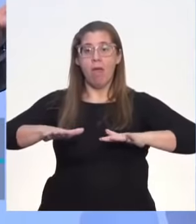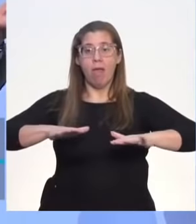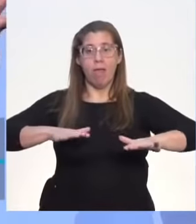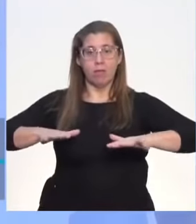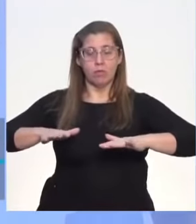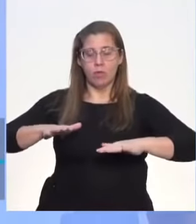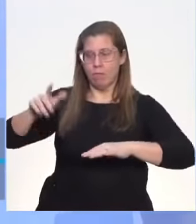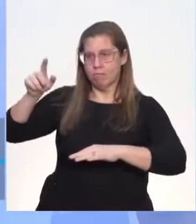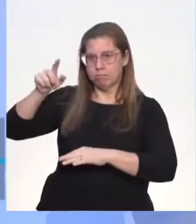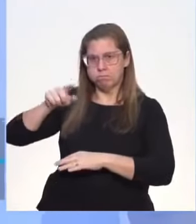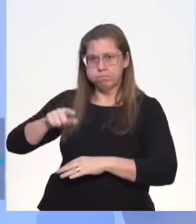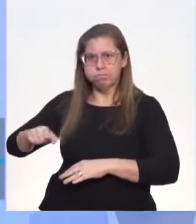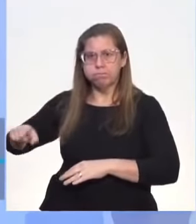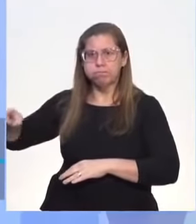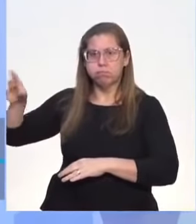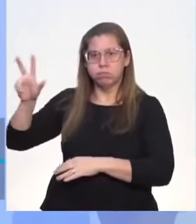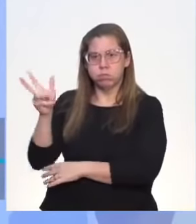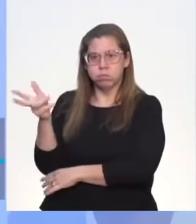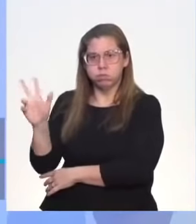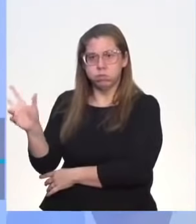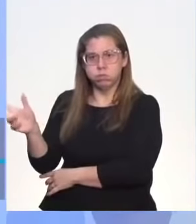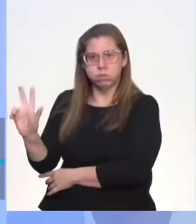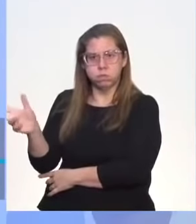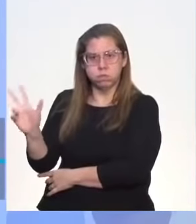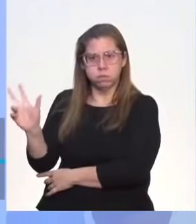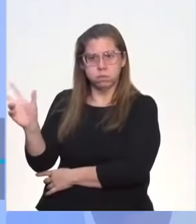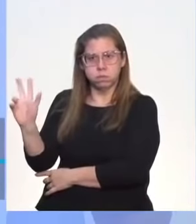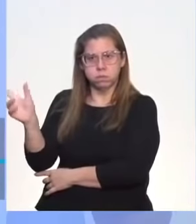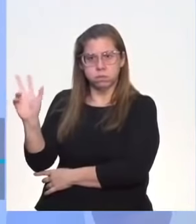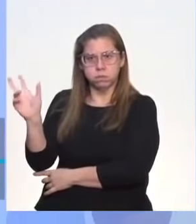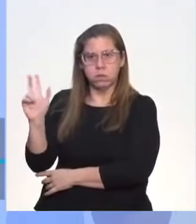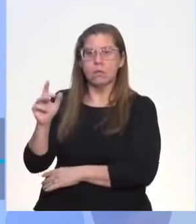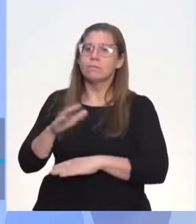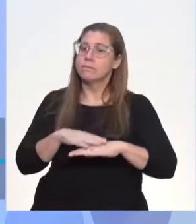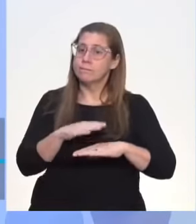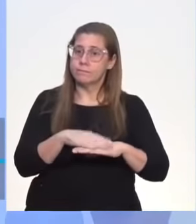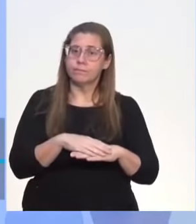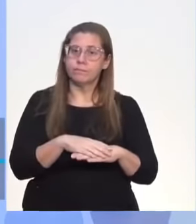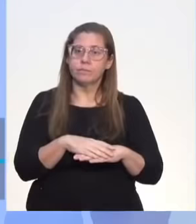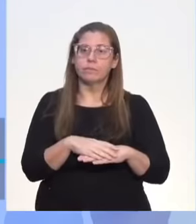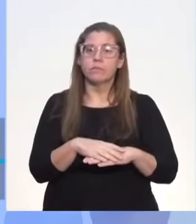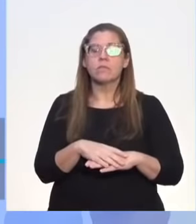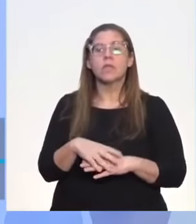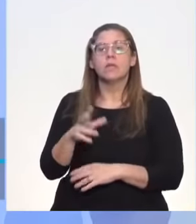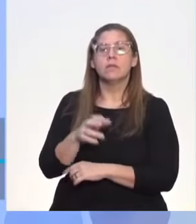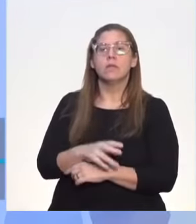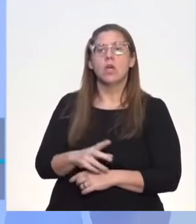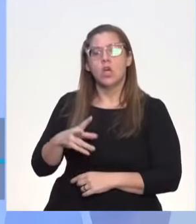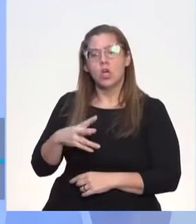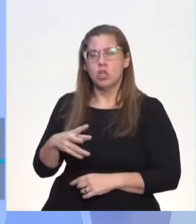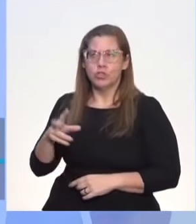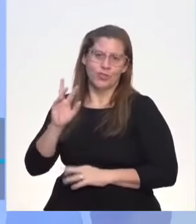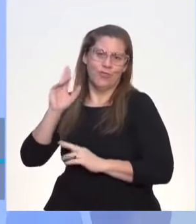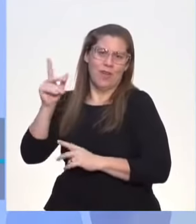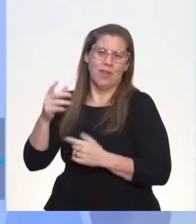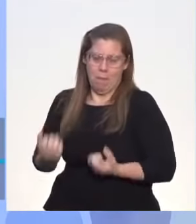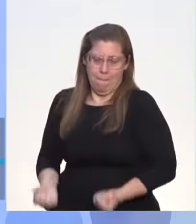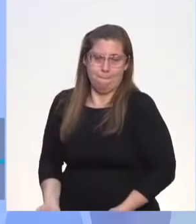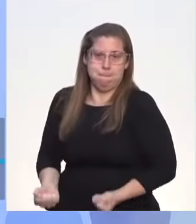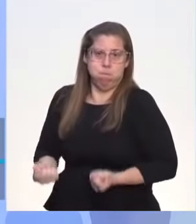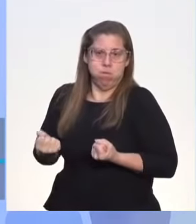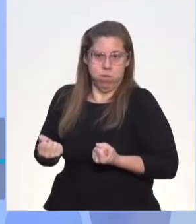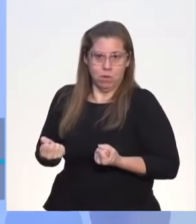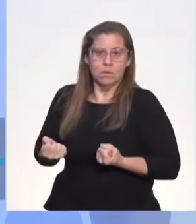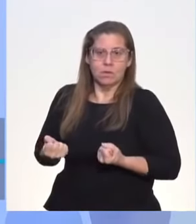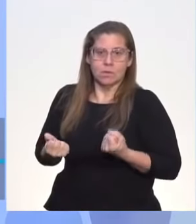das hélices e isso movimentar em plena ação é diferente de você levantar uma carga de energia potencial